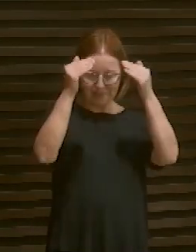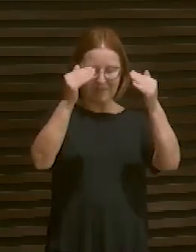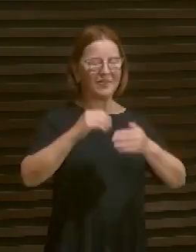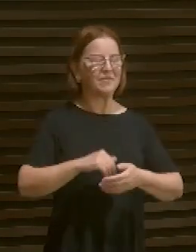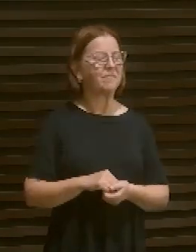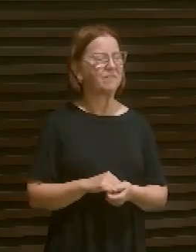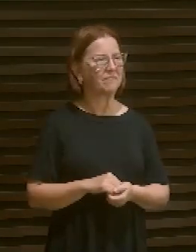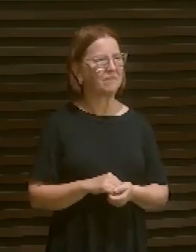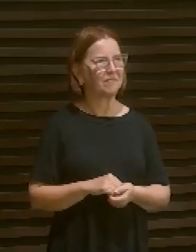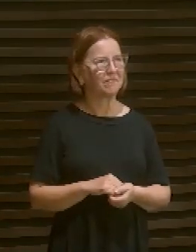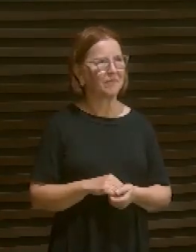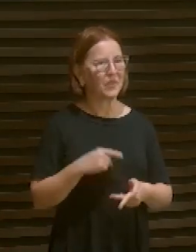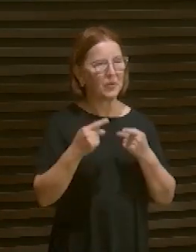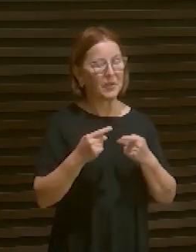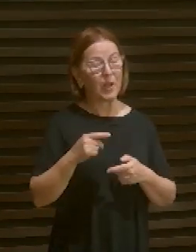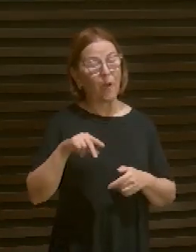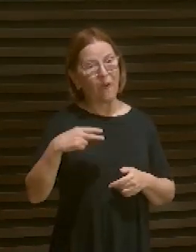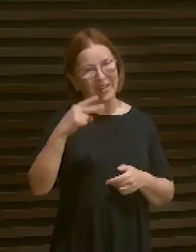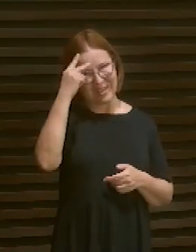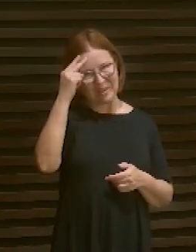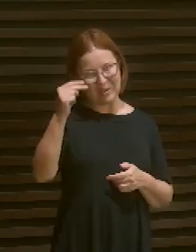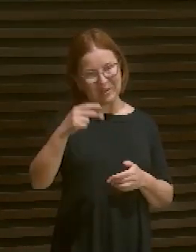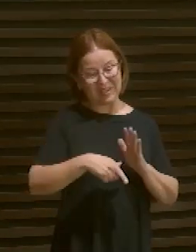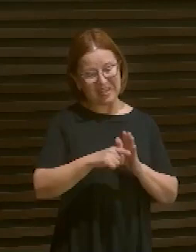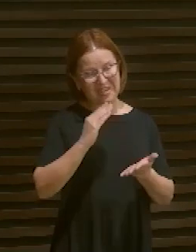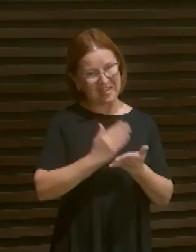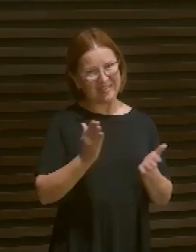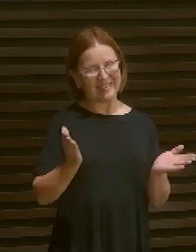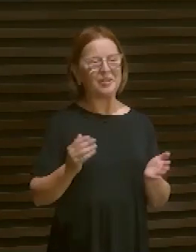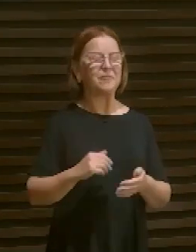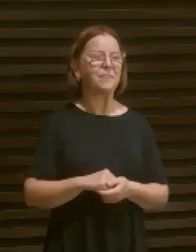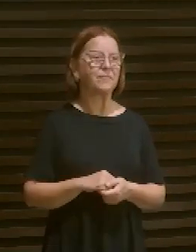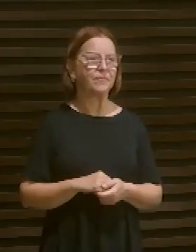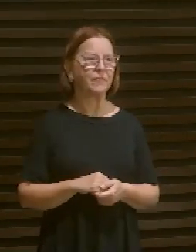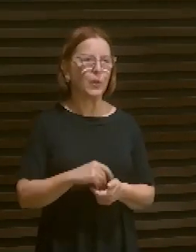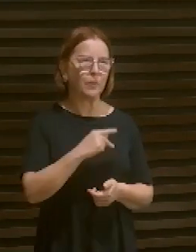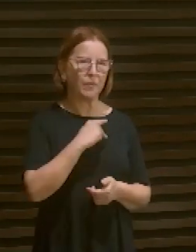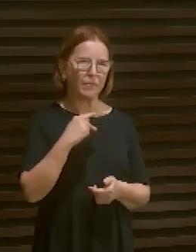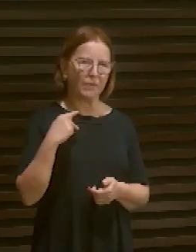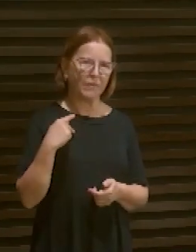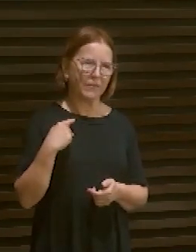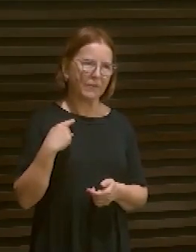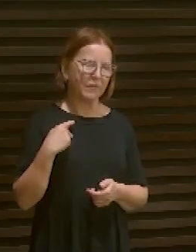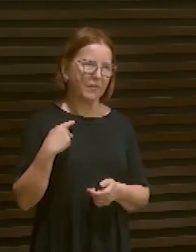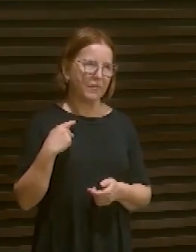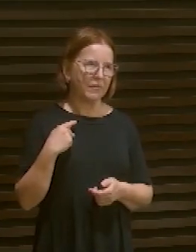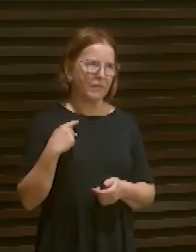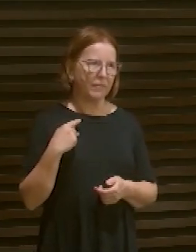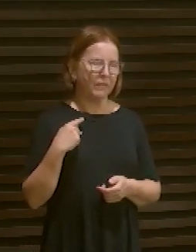Vou contar mais uma outra historinha aqui, antes de terminarmos. O pastor